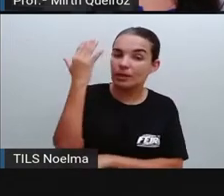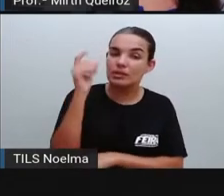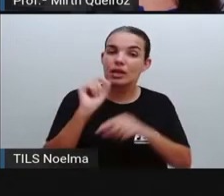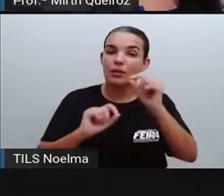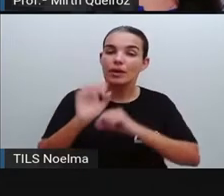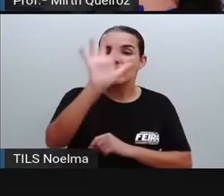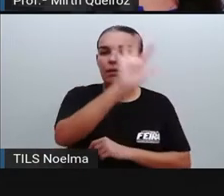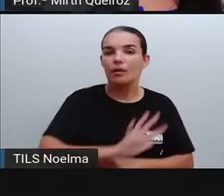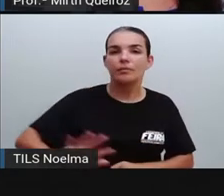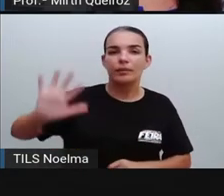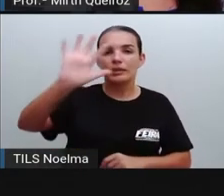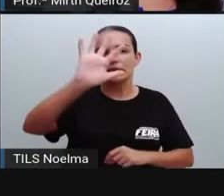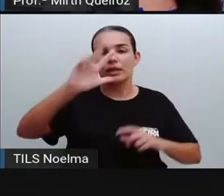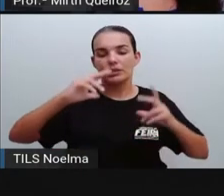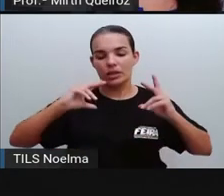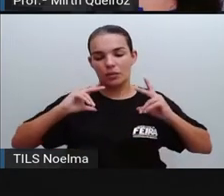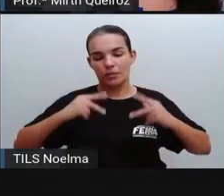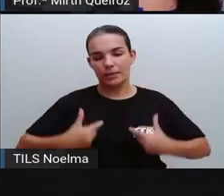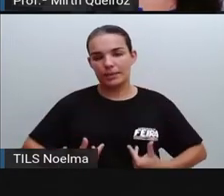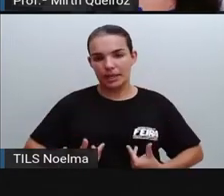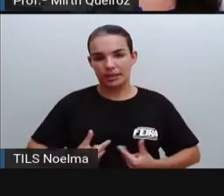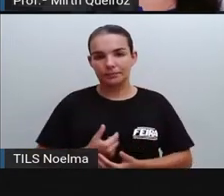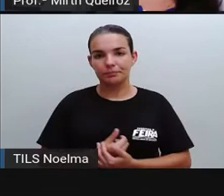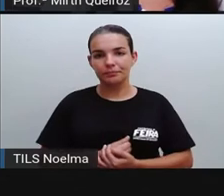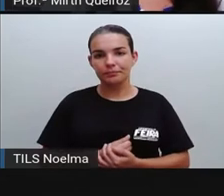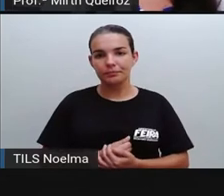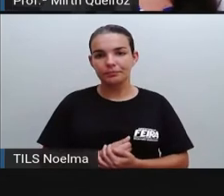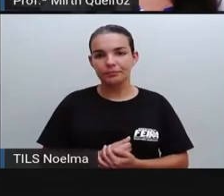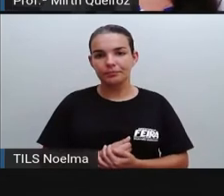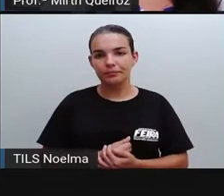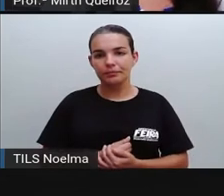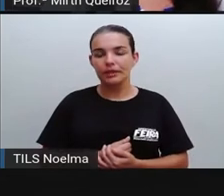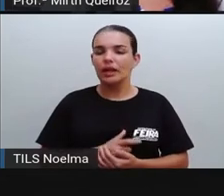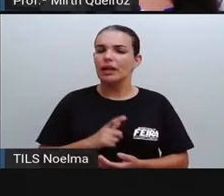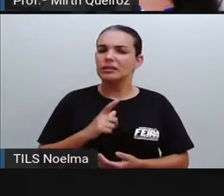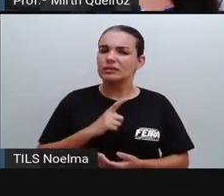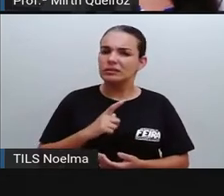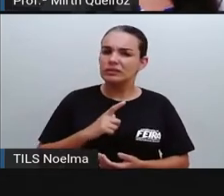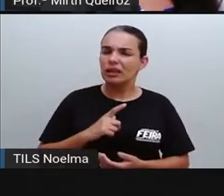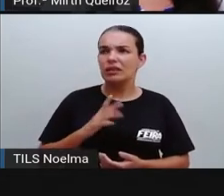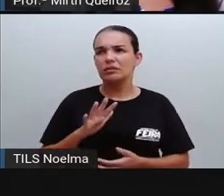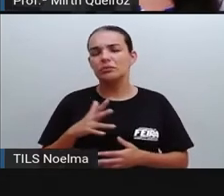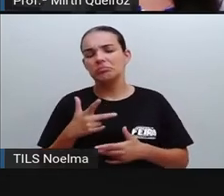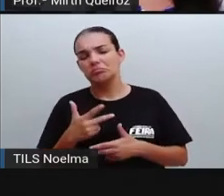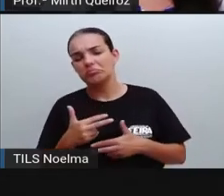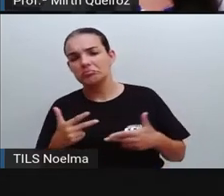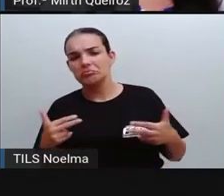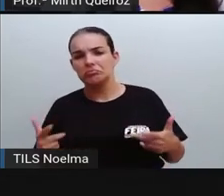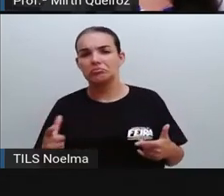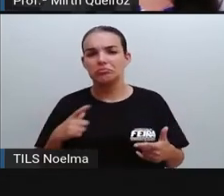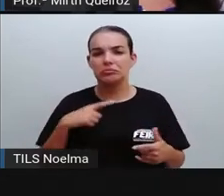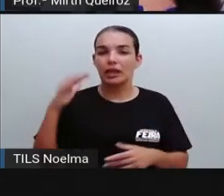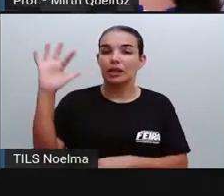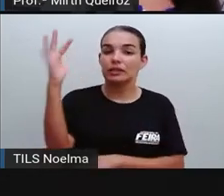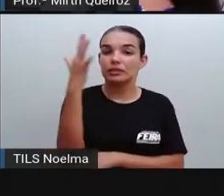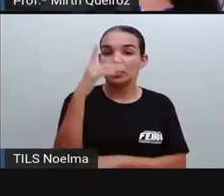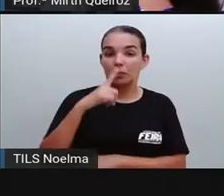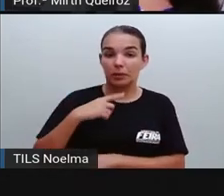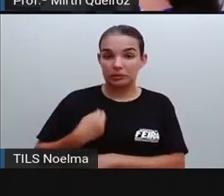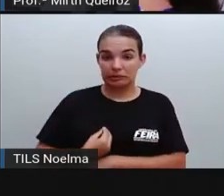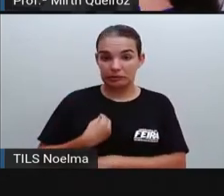paisagem humanizada, né? Há casos em que a natureza ela pode existir com um